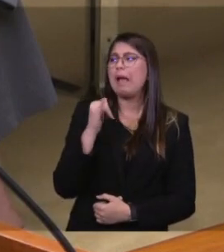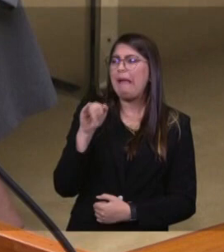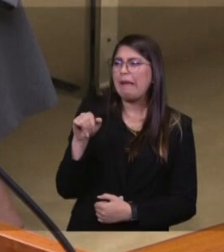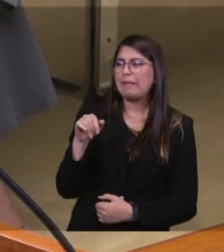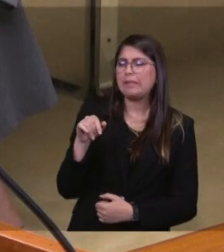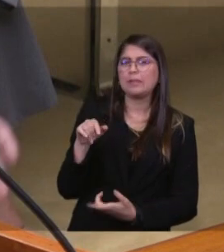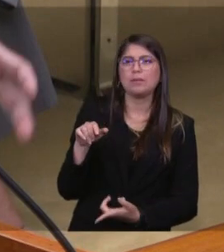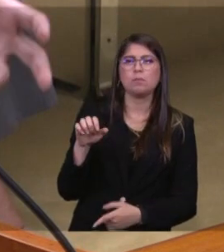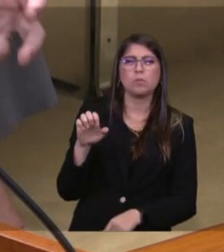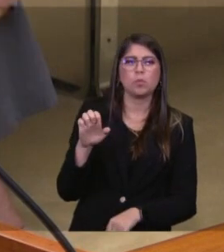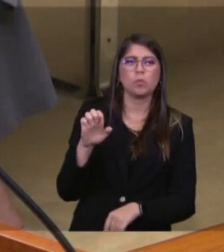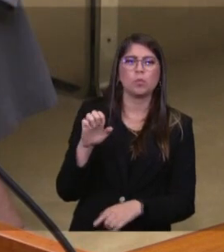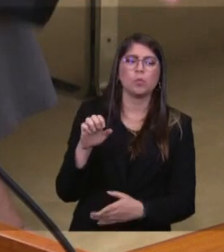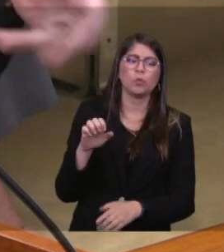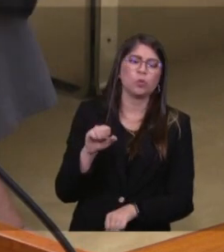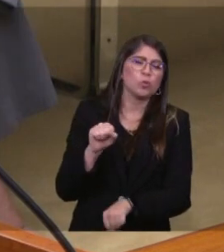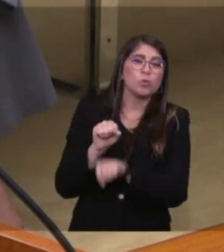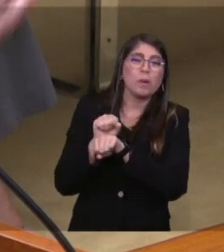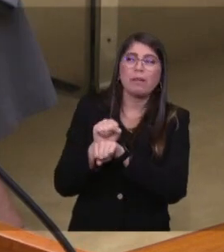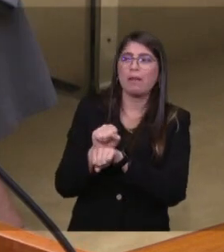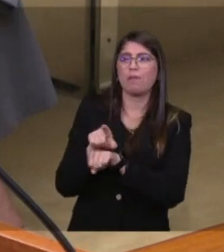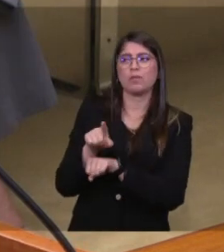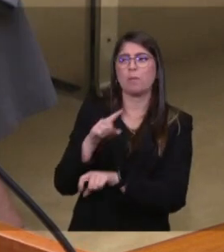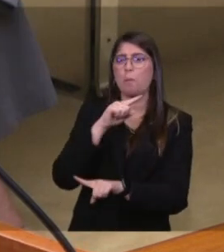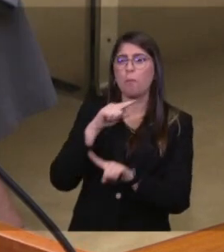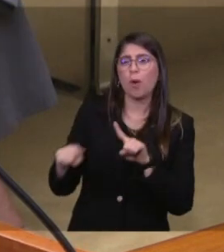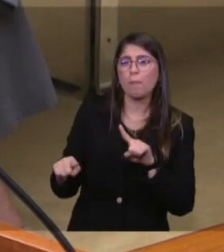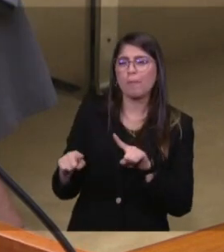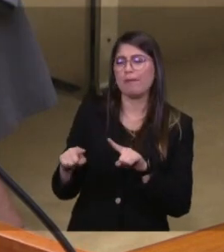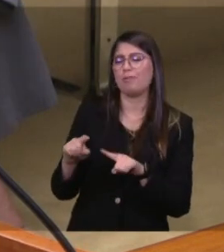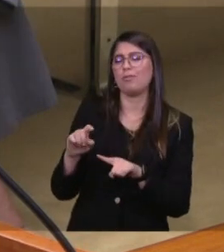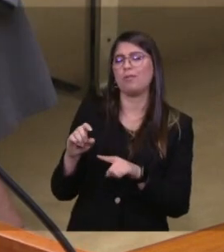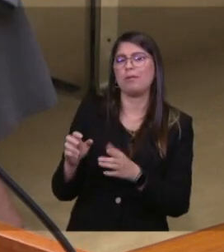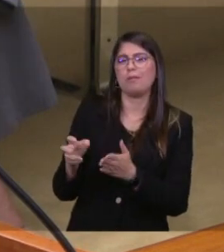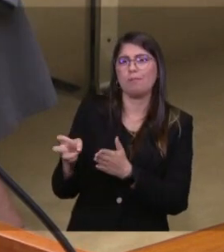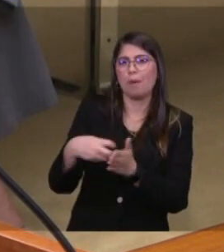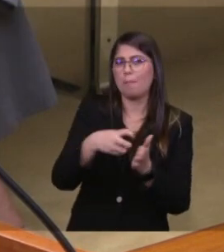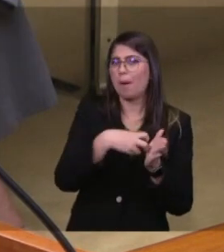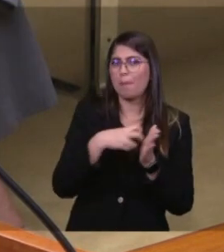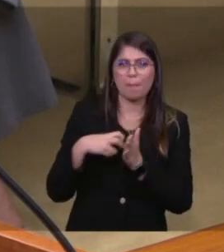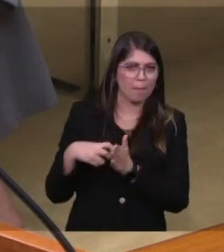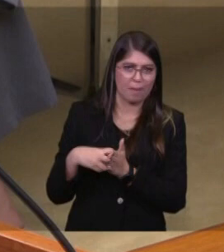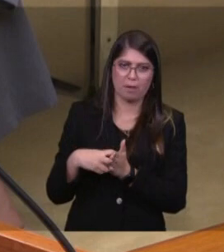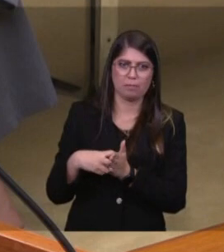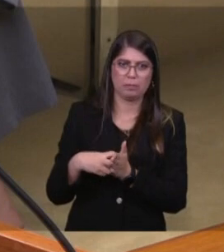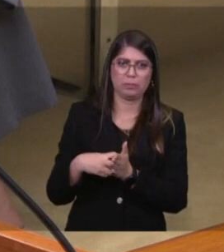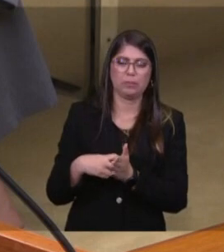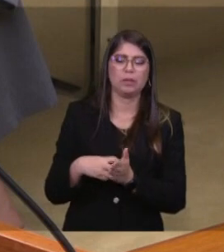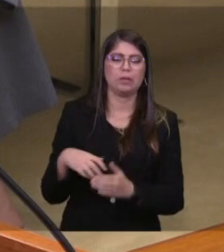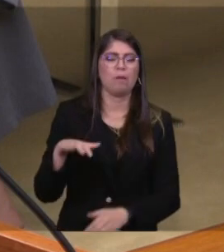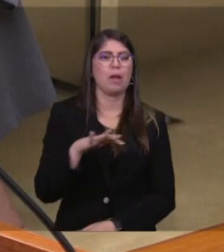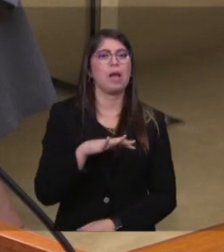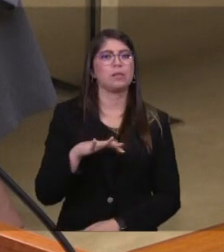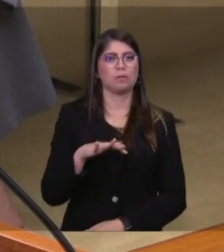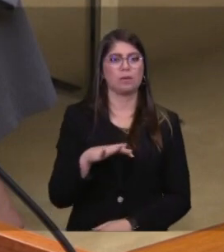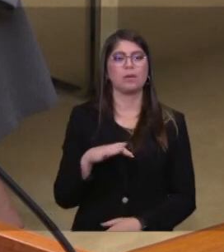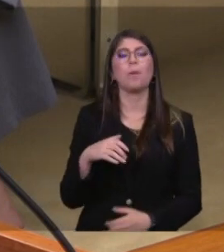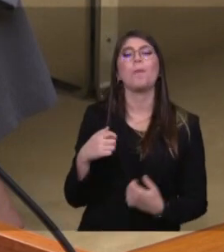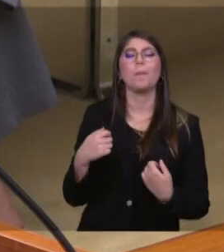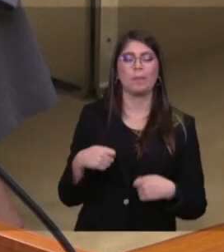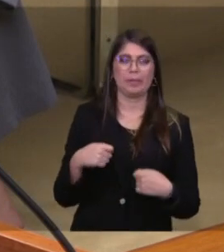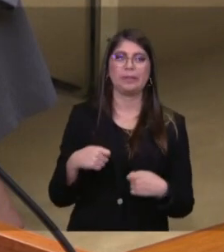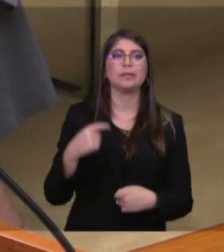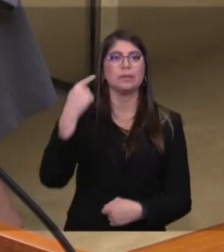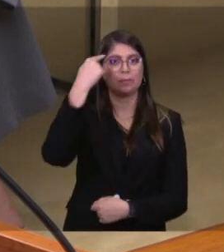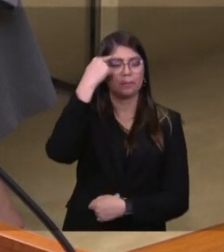tipo de arrecadação por parte dos Estados-membros. Essas situações, excelência, é que devem sim ser levadas em